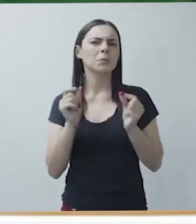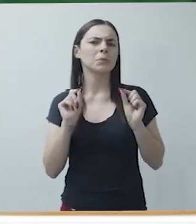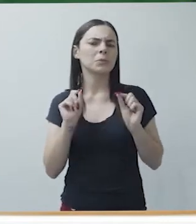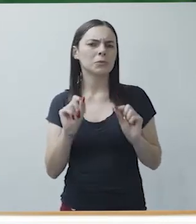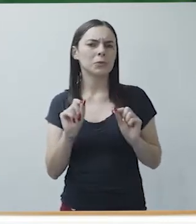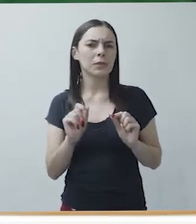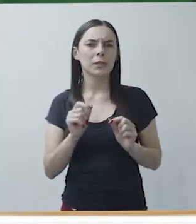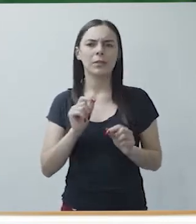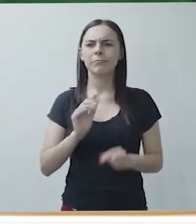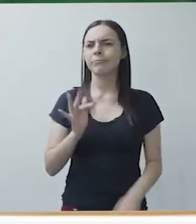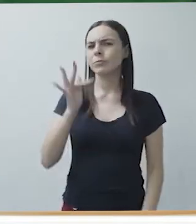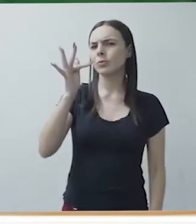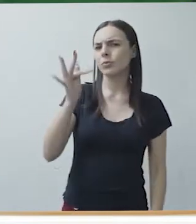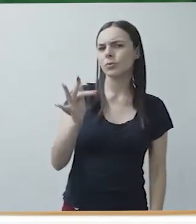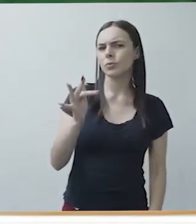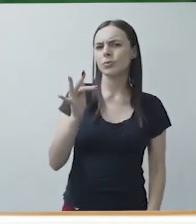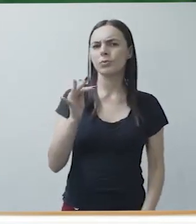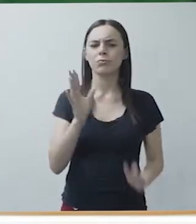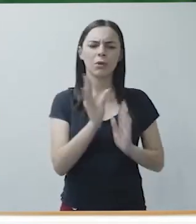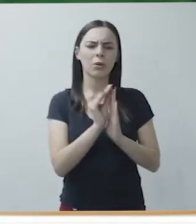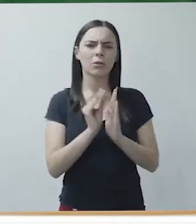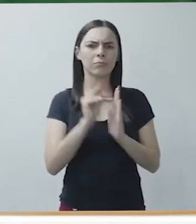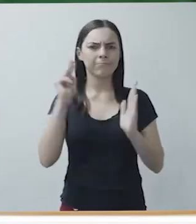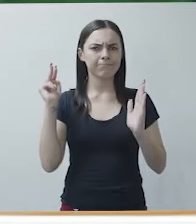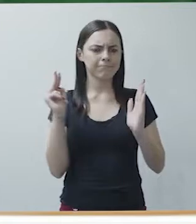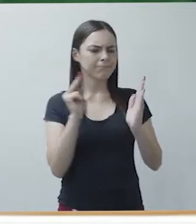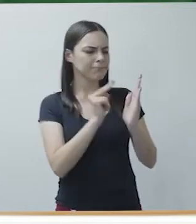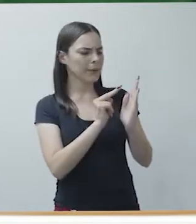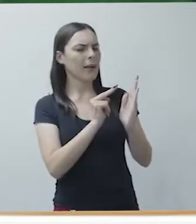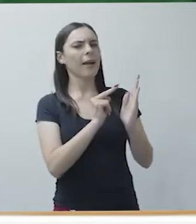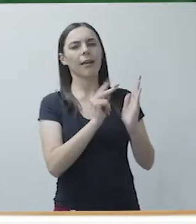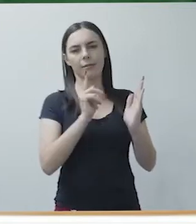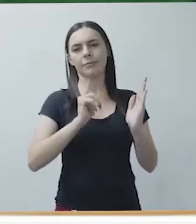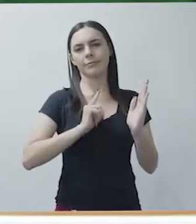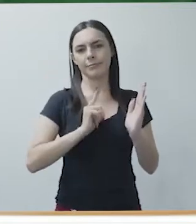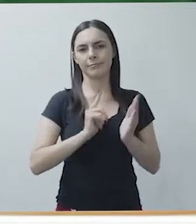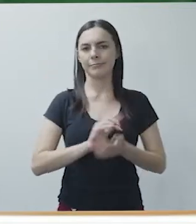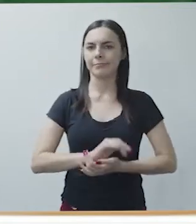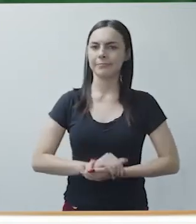precisar olhar novamente algum conteúdo, nós temos lá.